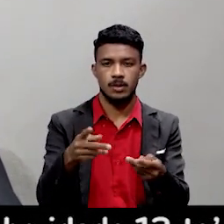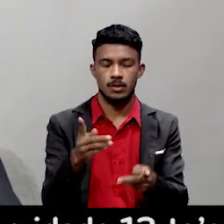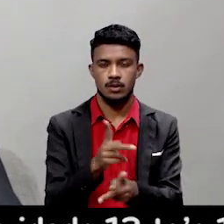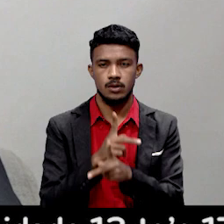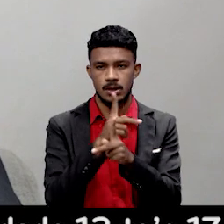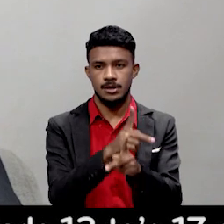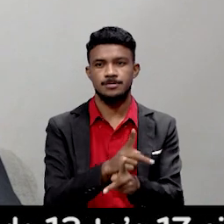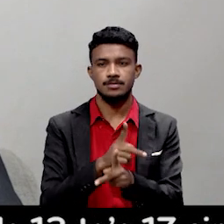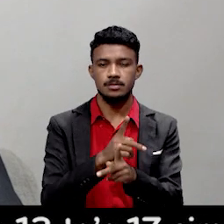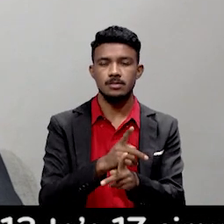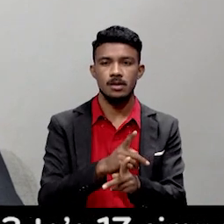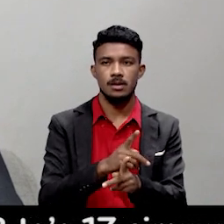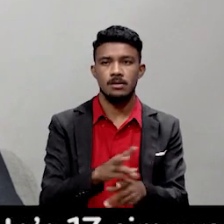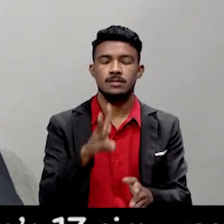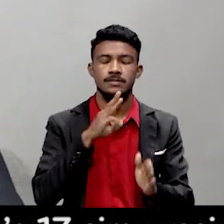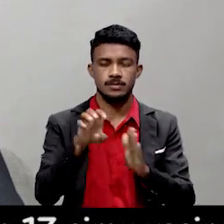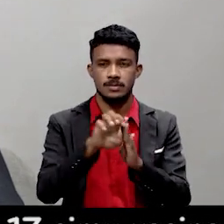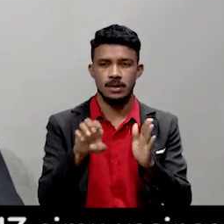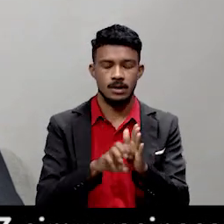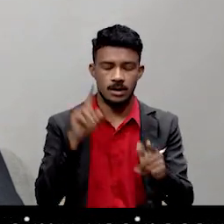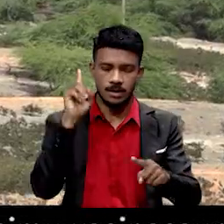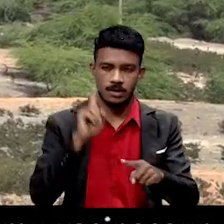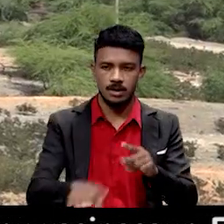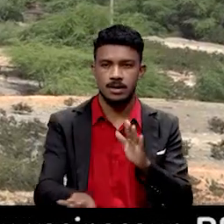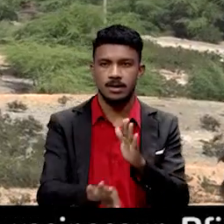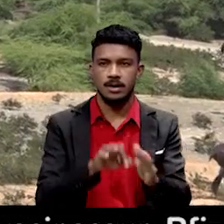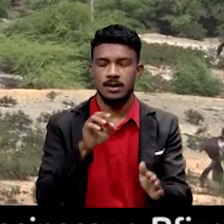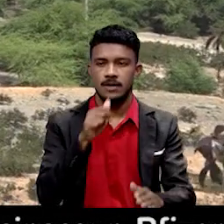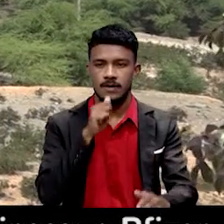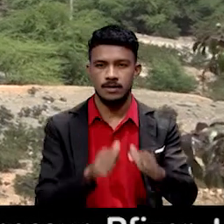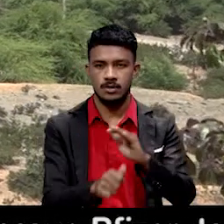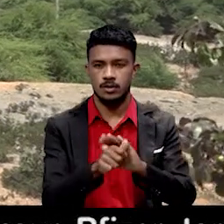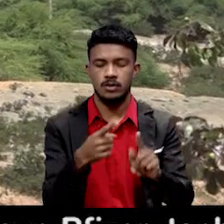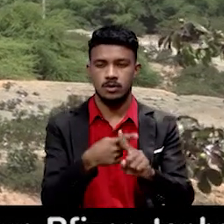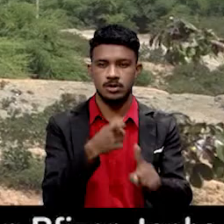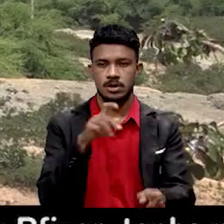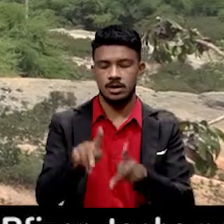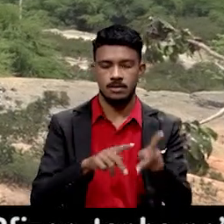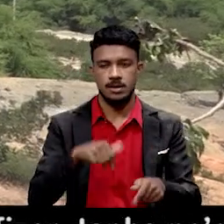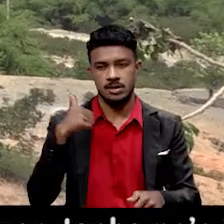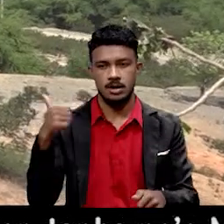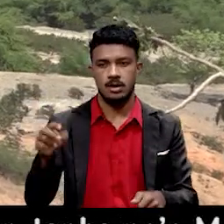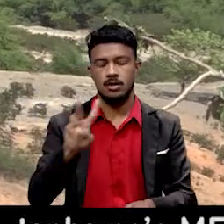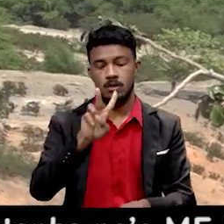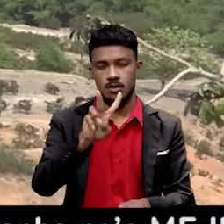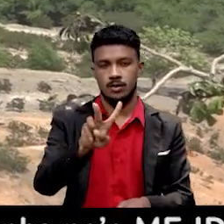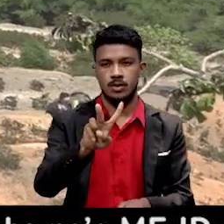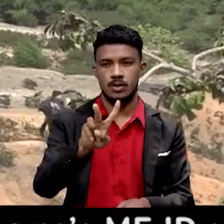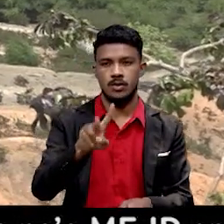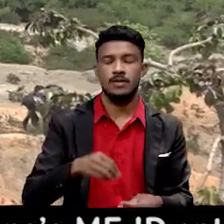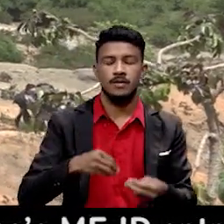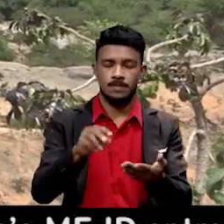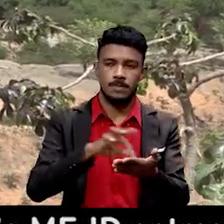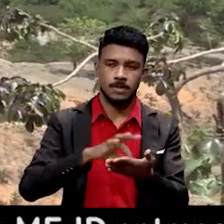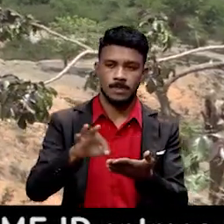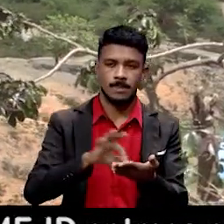hetan okupasan ilegal osi emaselu rua tamar sete ba stadu tolu